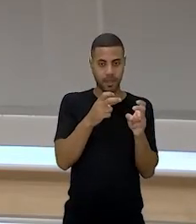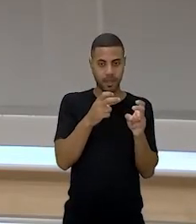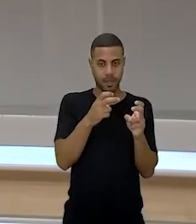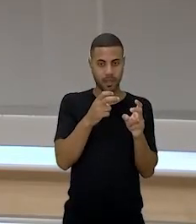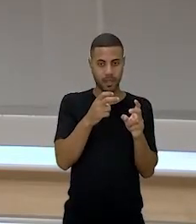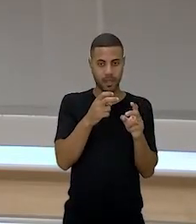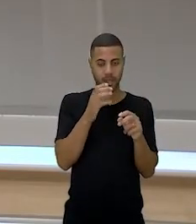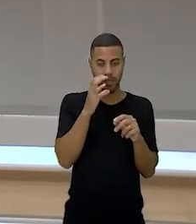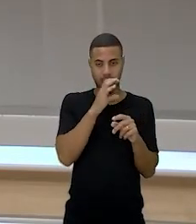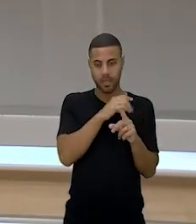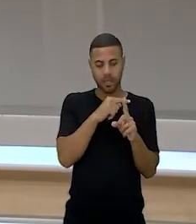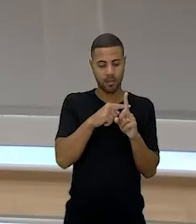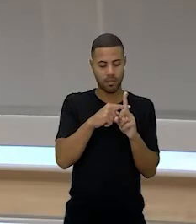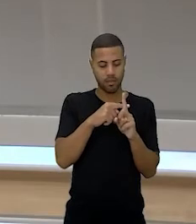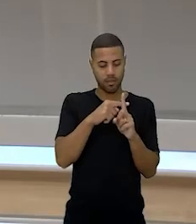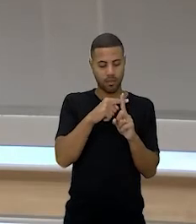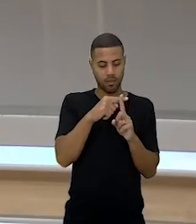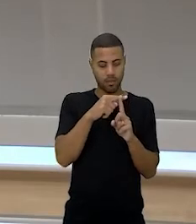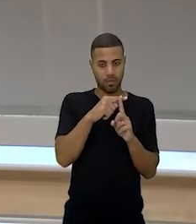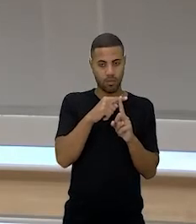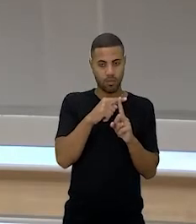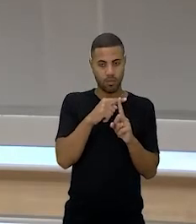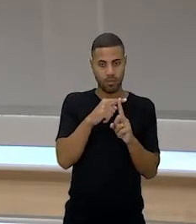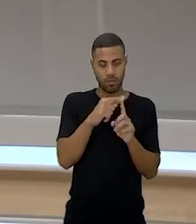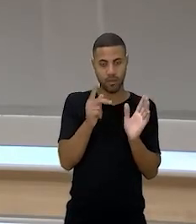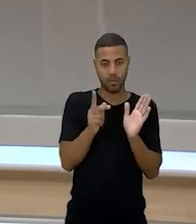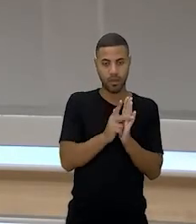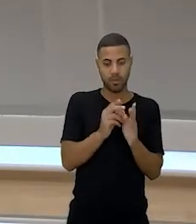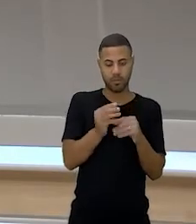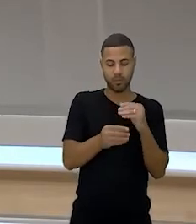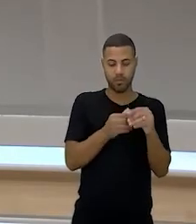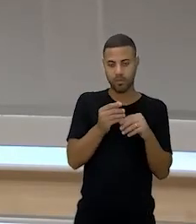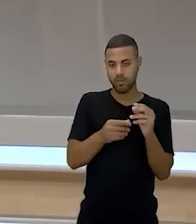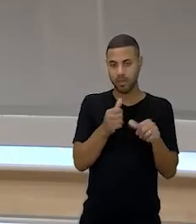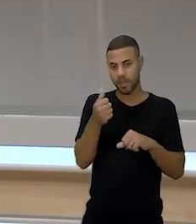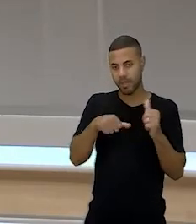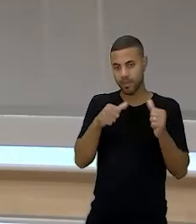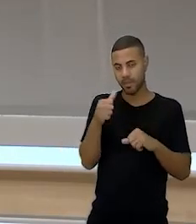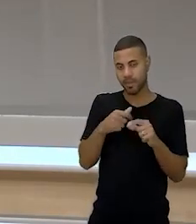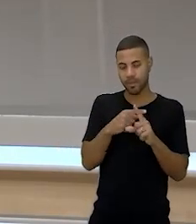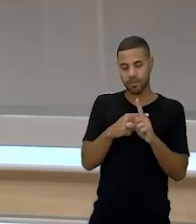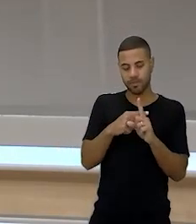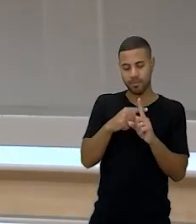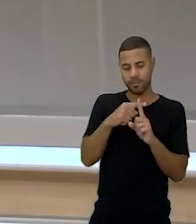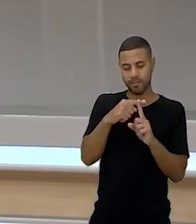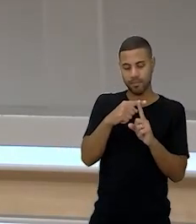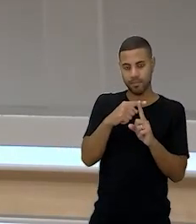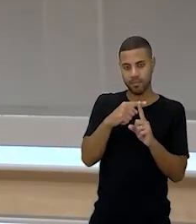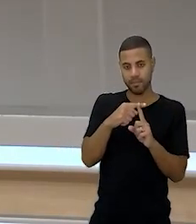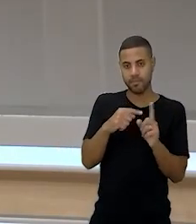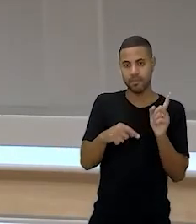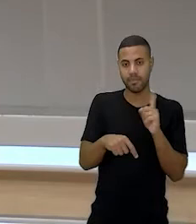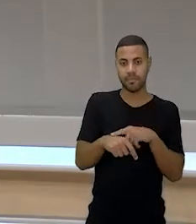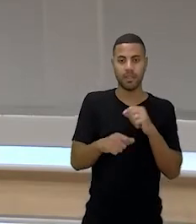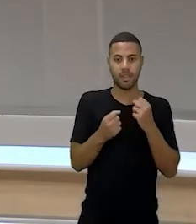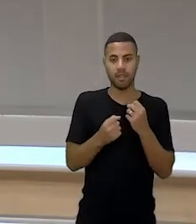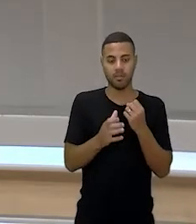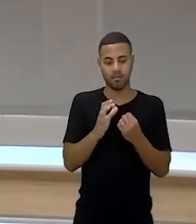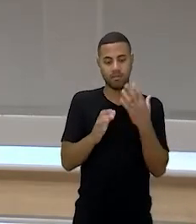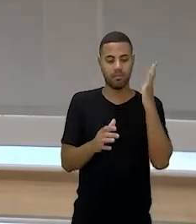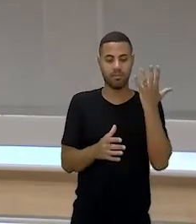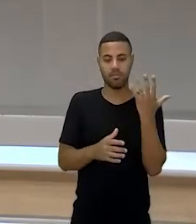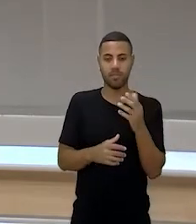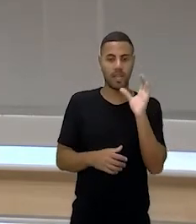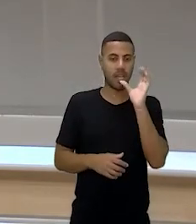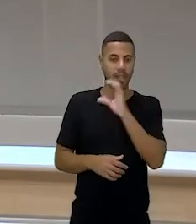temperatura elevada. Que interessante. Gerada da reação. Da reação? Da reação. É uma reação que gera calor. Por isso que